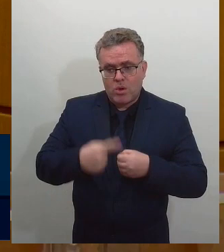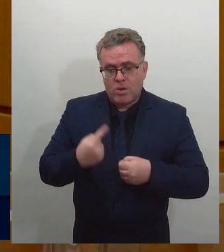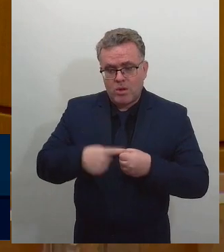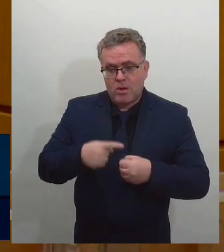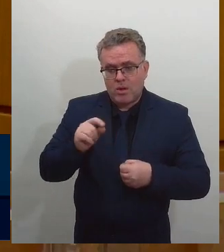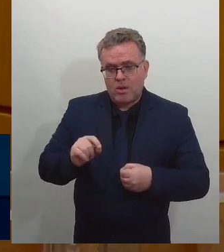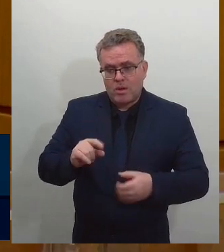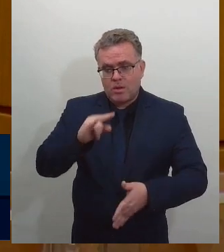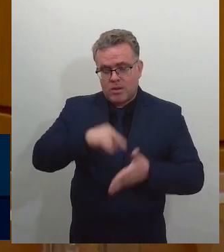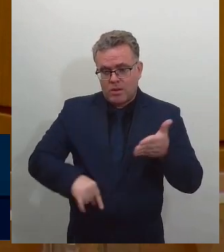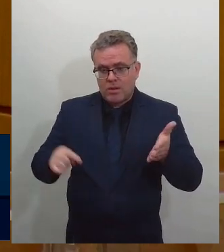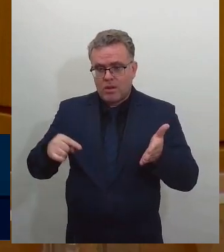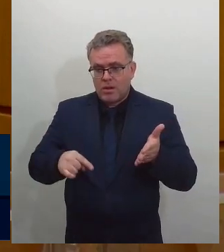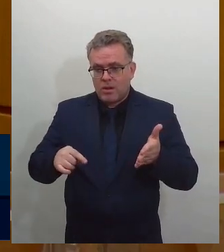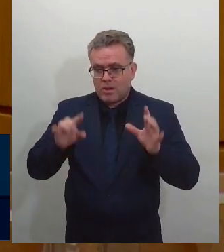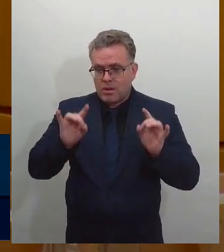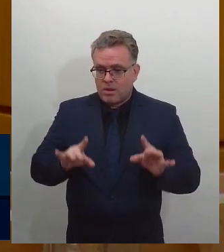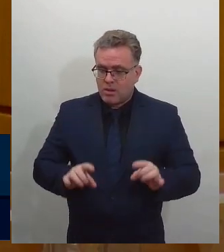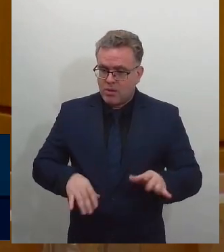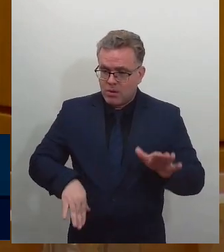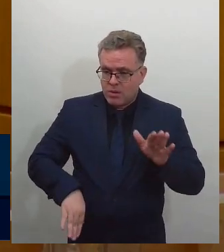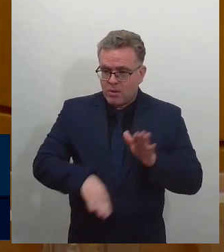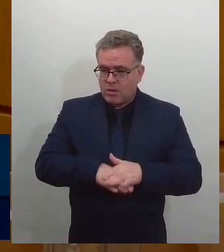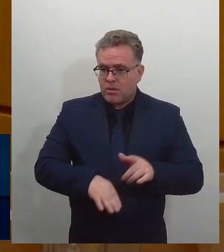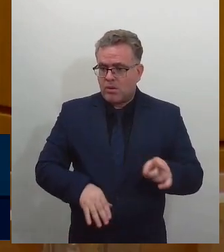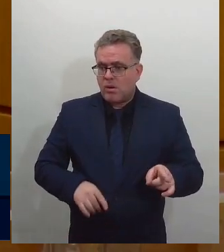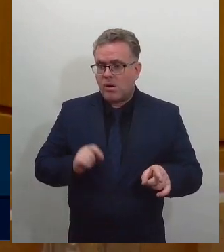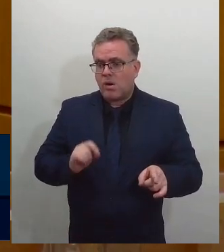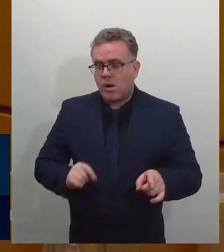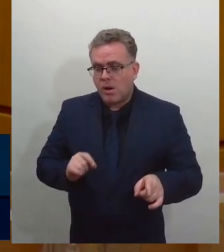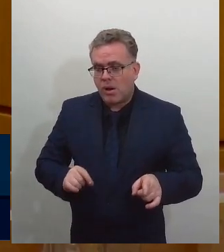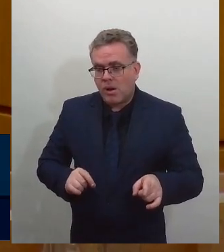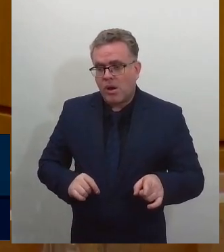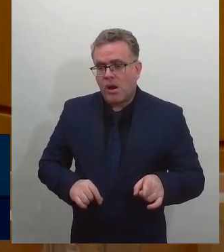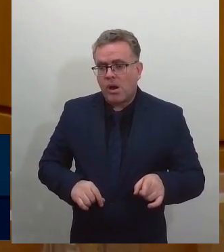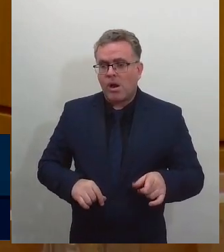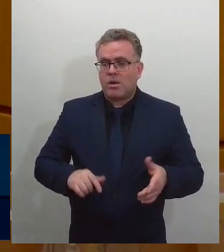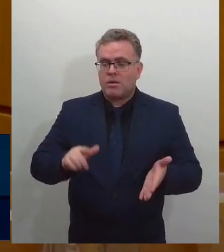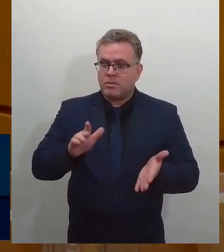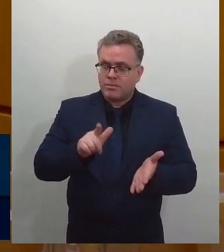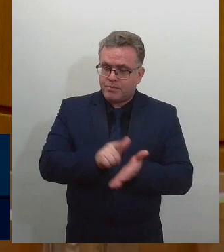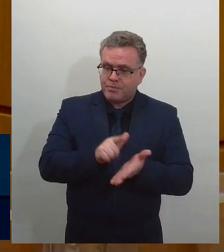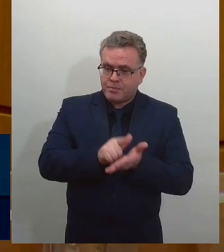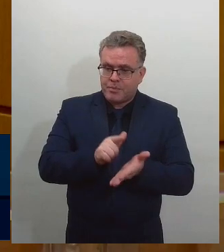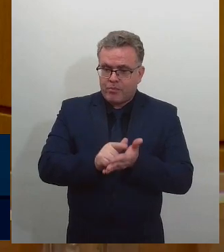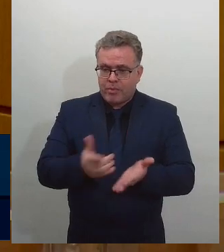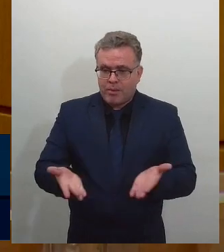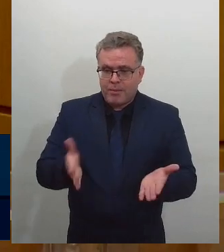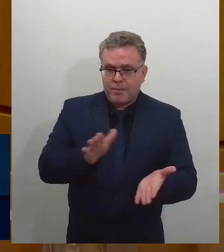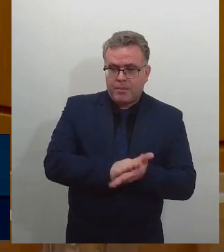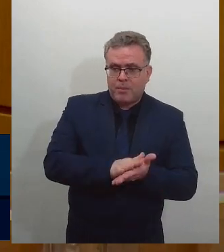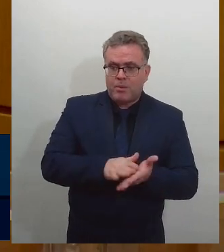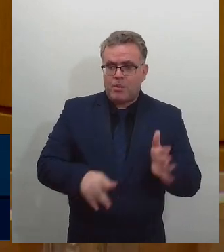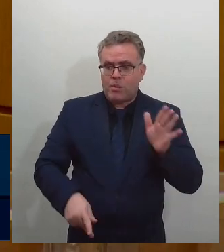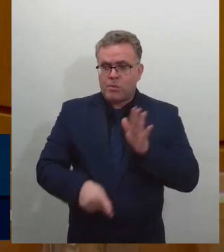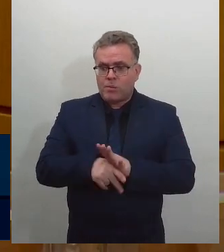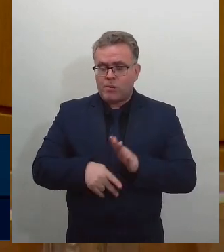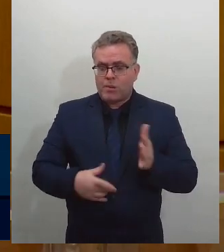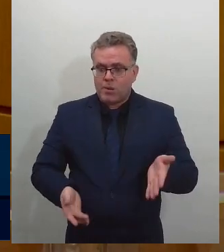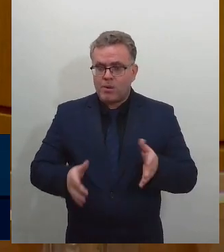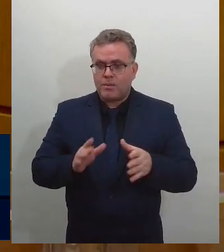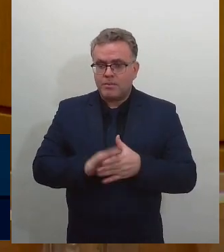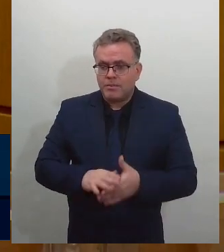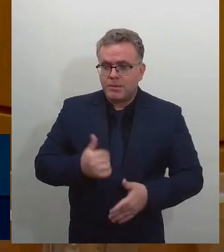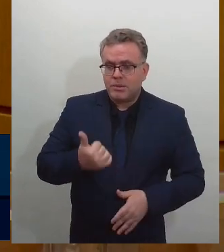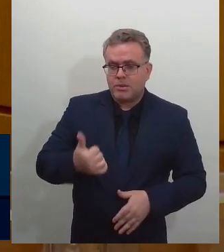Uma relíquia guardado numa bolsinha daquela de participar do governo itinerante, em 1968, deputada